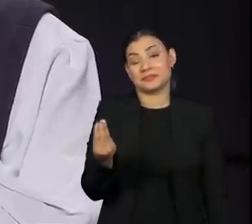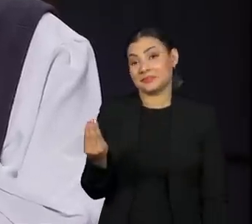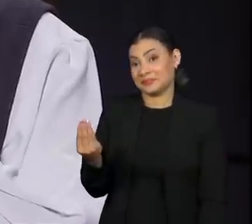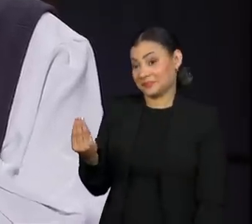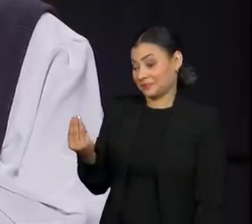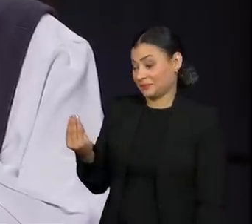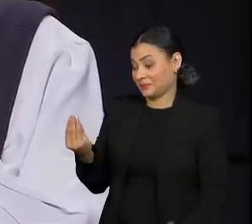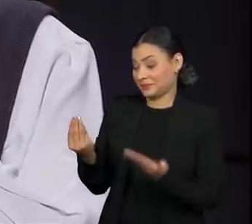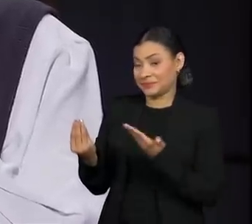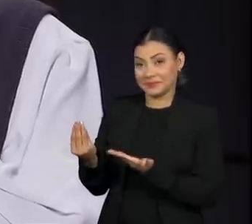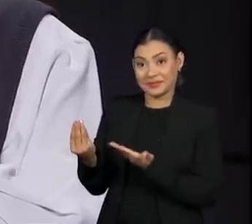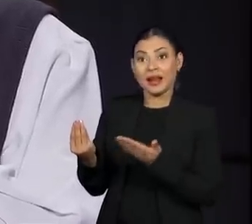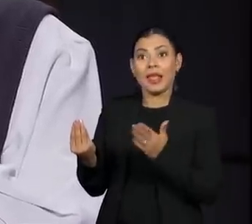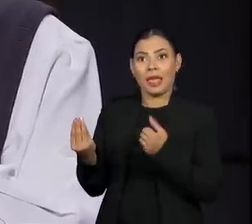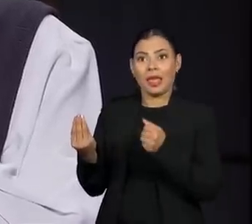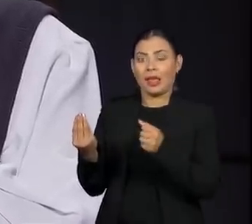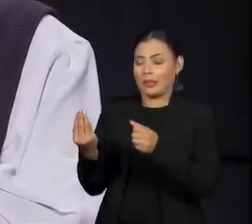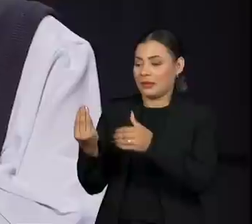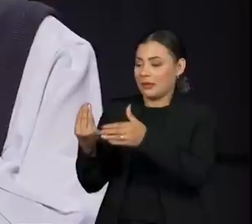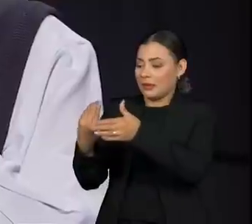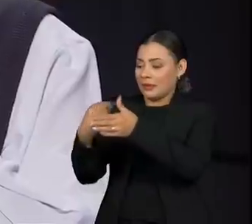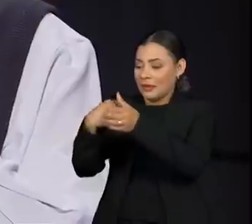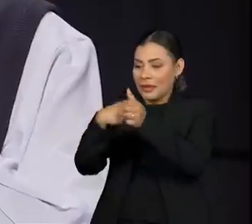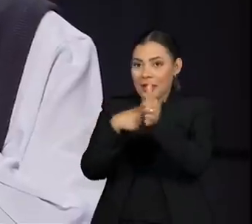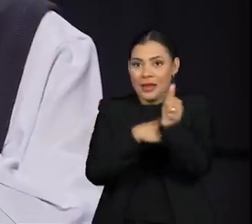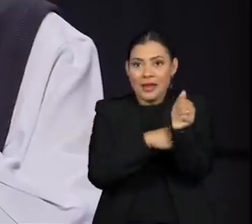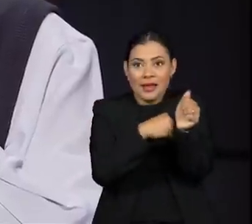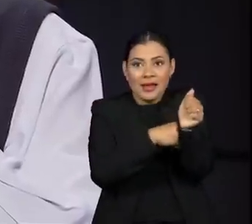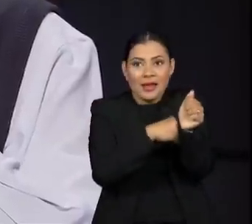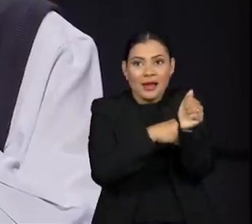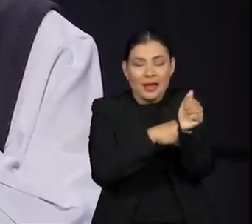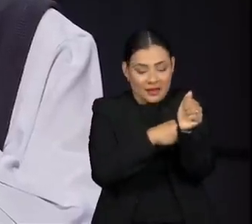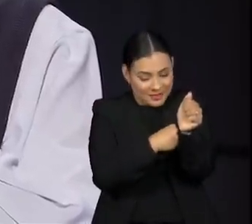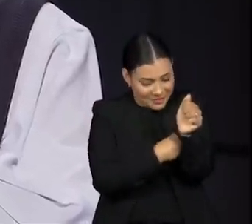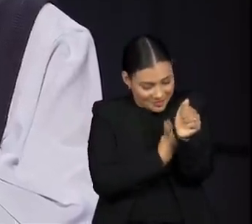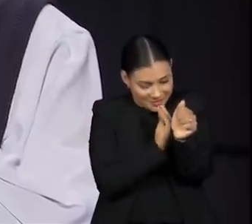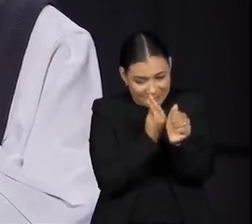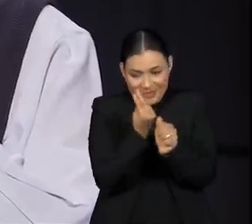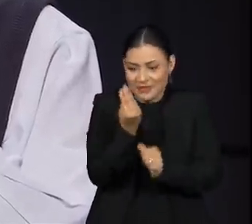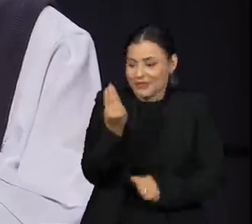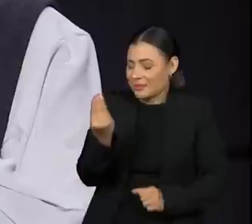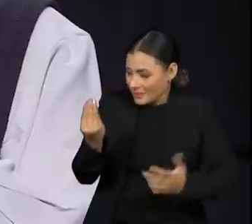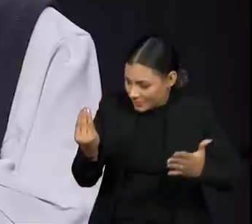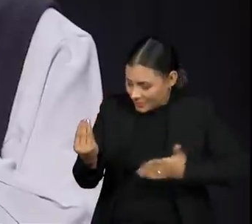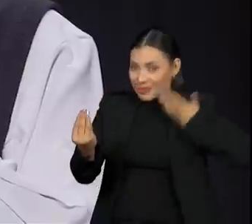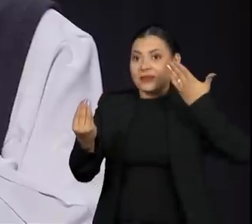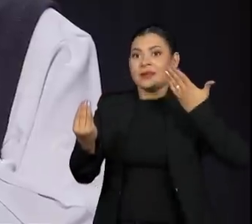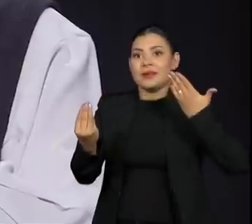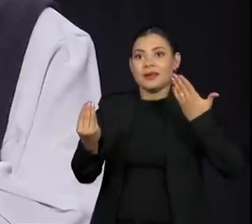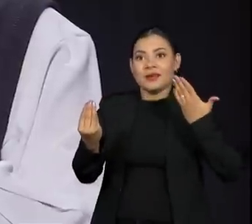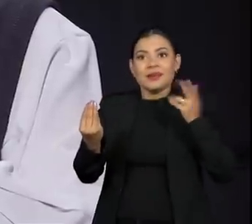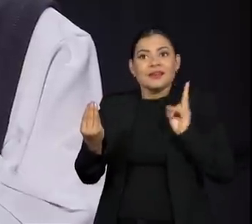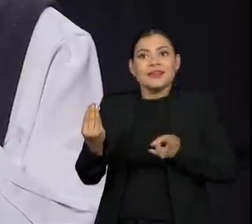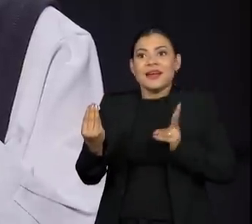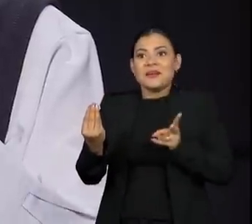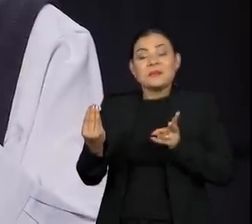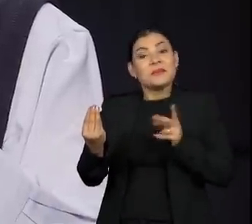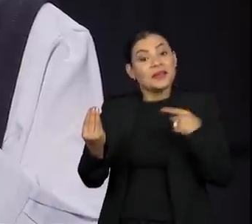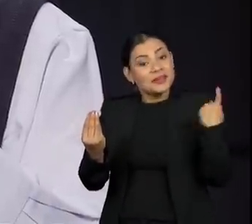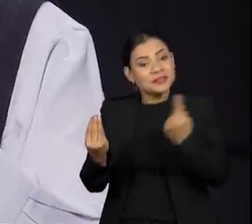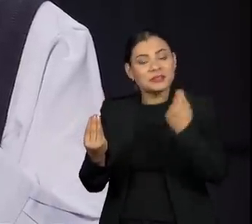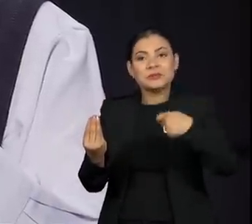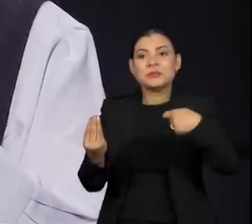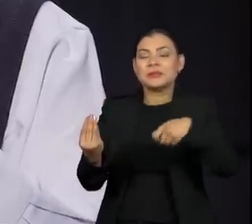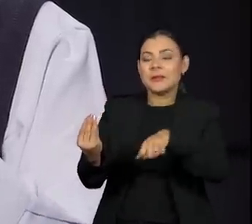a vida é um negócio misterioso Que a cada dia que guarda a surpresas e que você deveria usá-las para de alguma